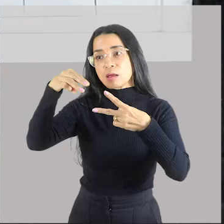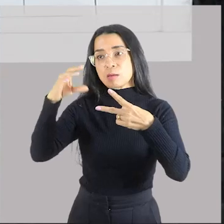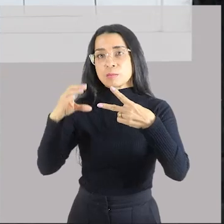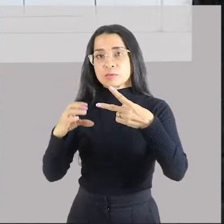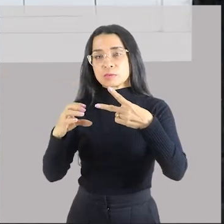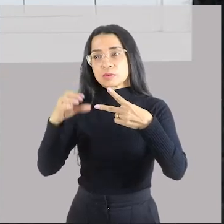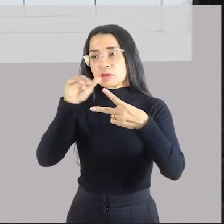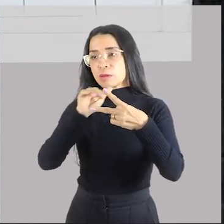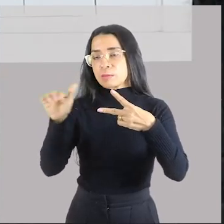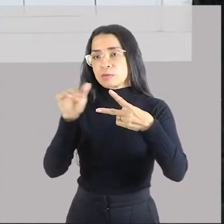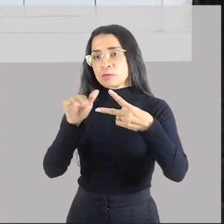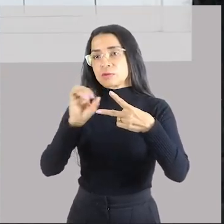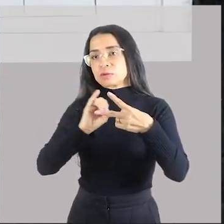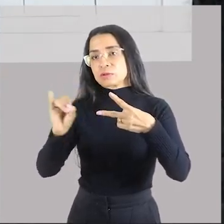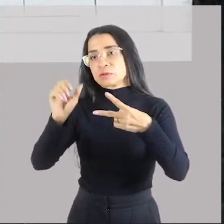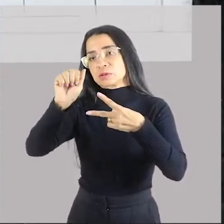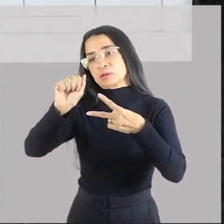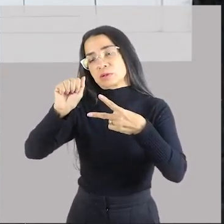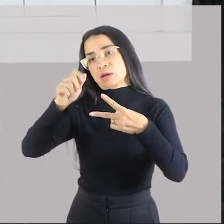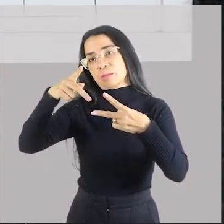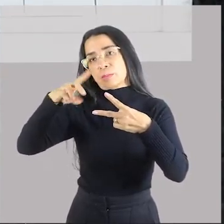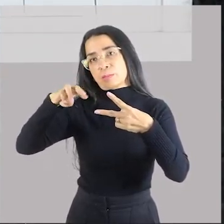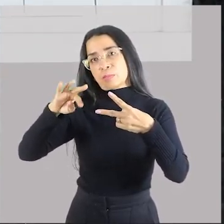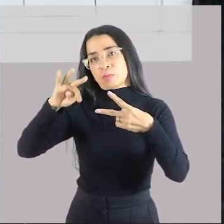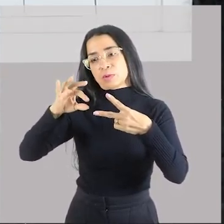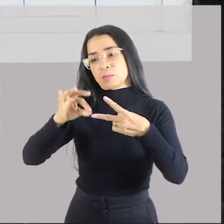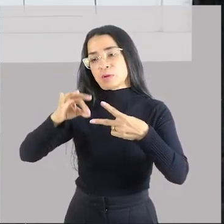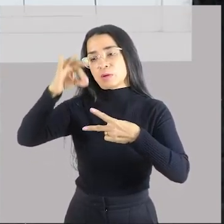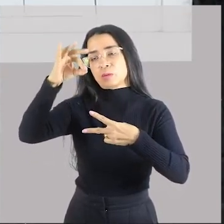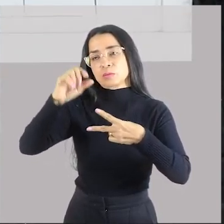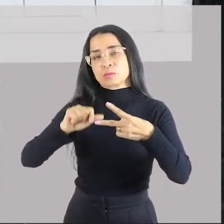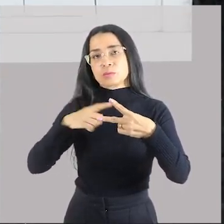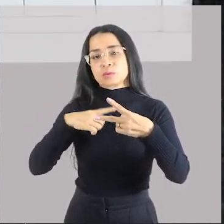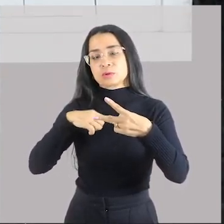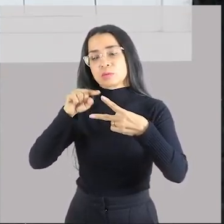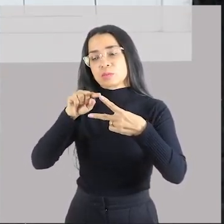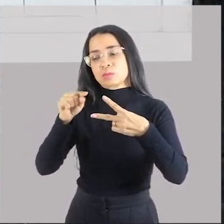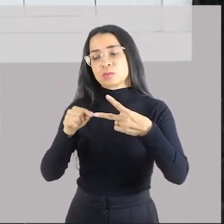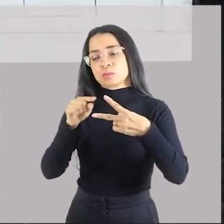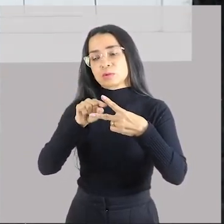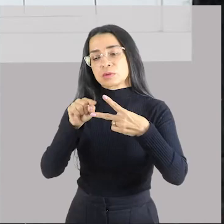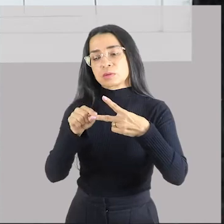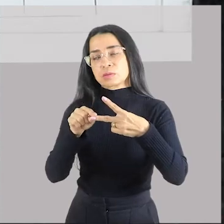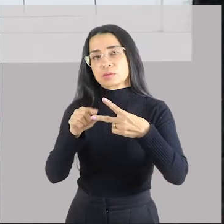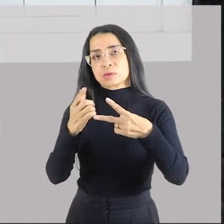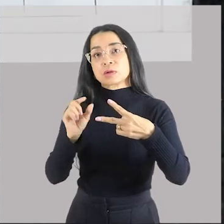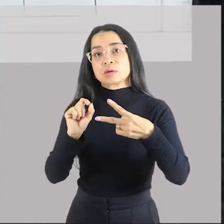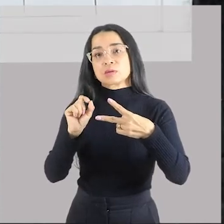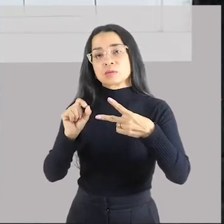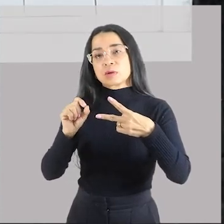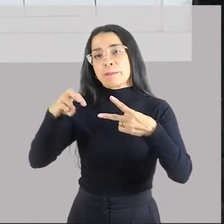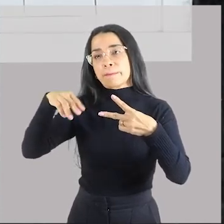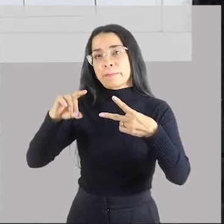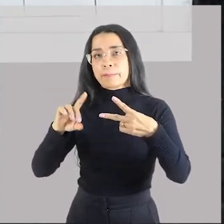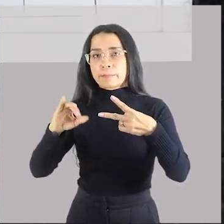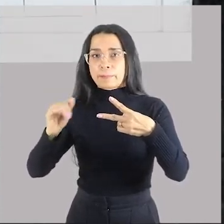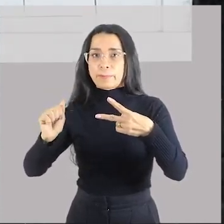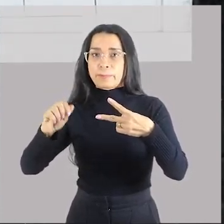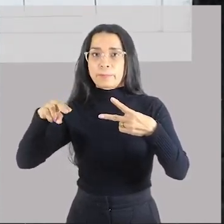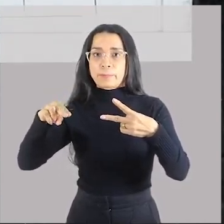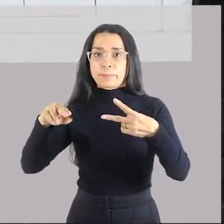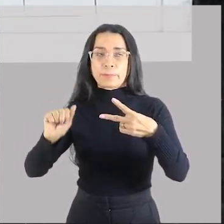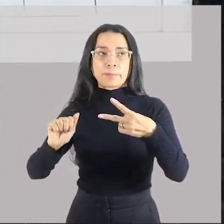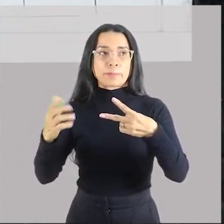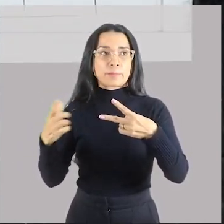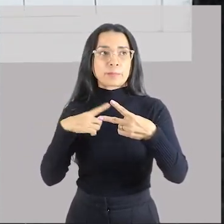Porque se esse apótema é a altura, nós temos um triângulo aqui isósceles, esse apótema é também mediana. Então aqui